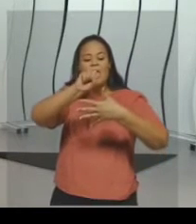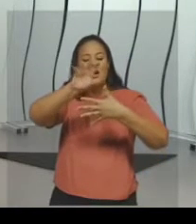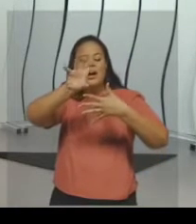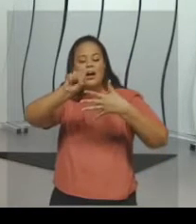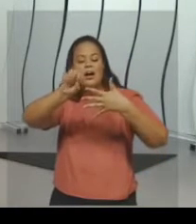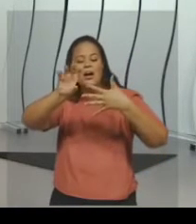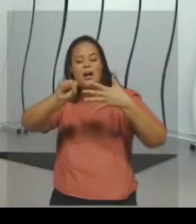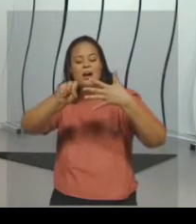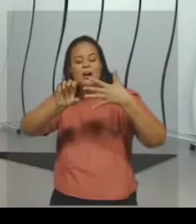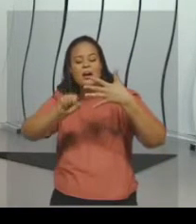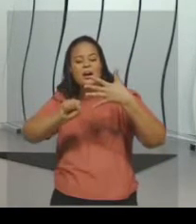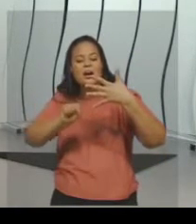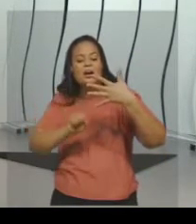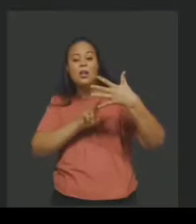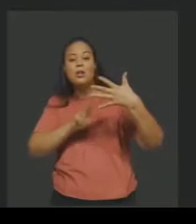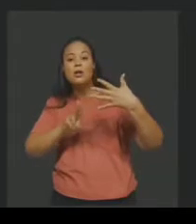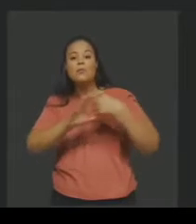ok?